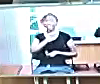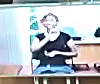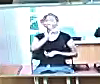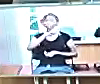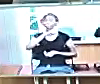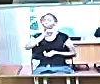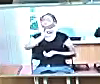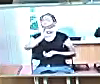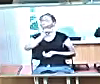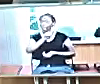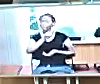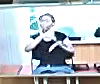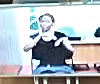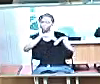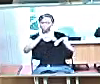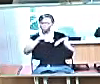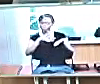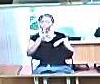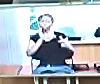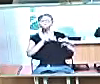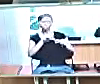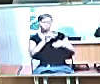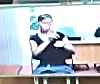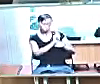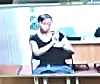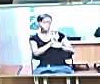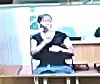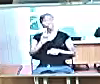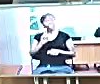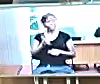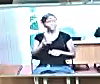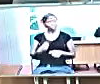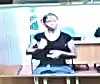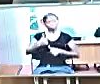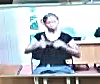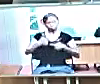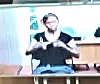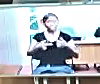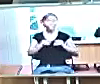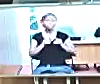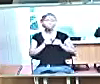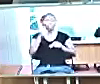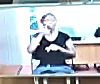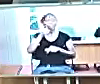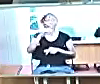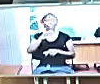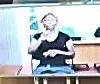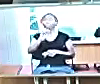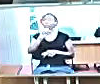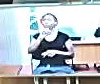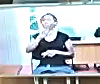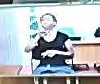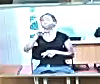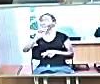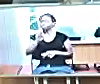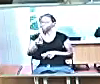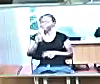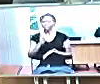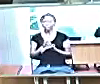condução desse processo uma parte do executivo a gente tem até na pessoa da sua marca aqui presente participado historicamente esse